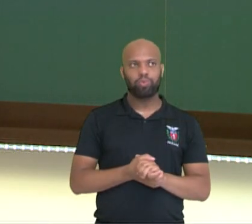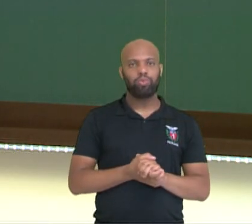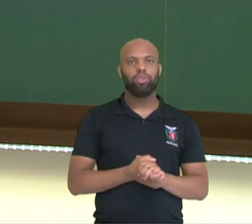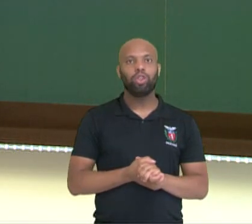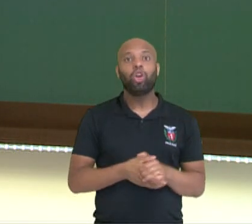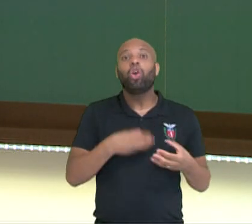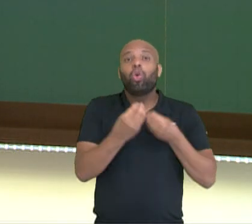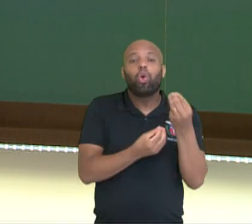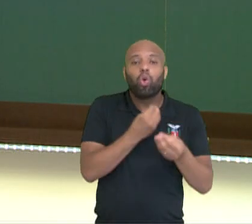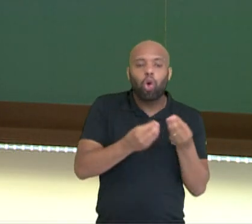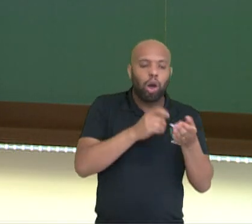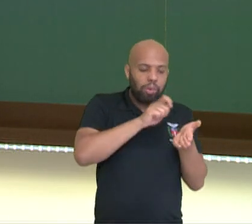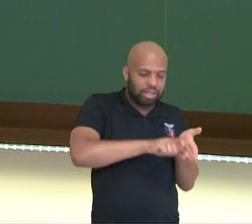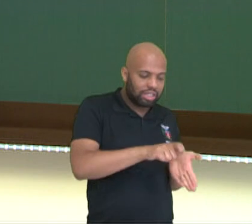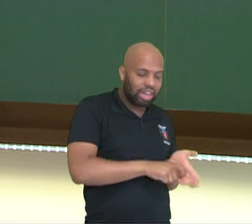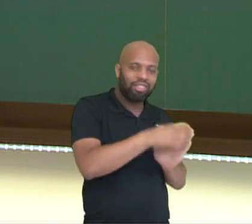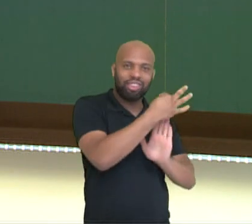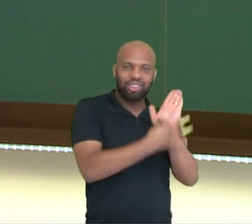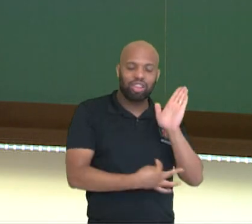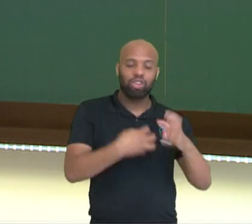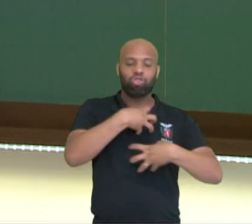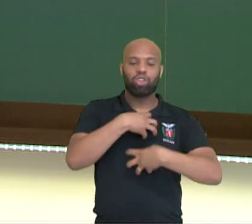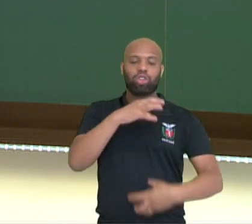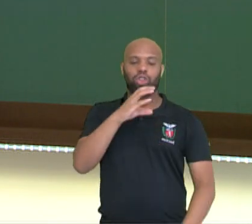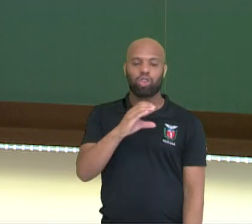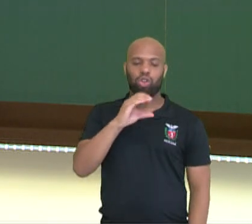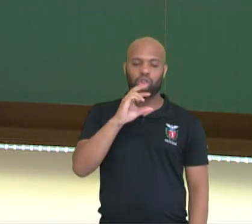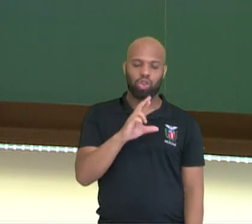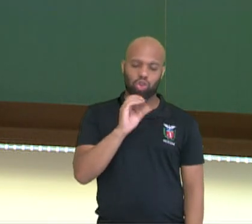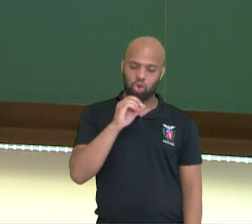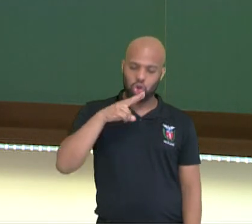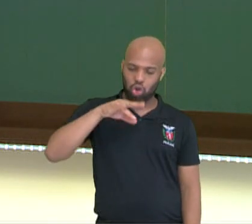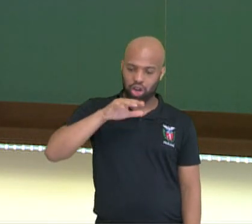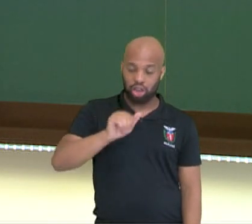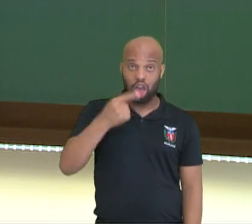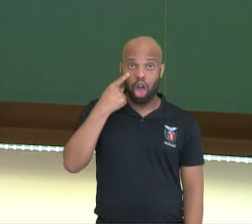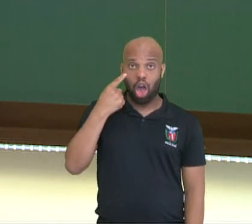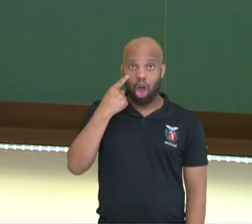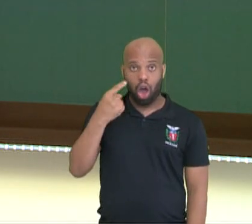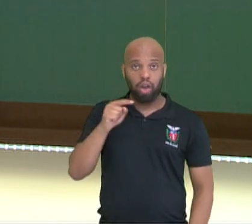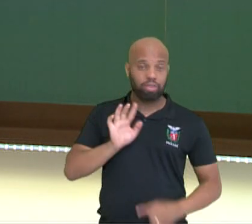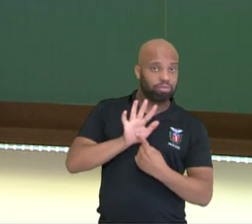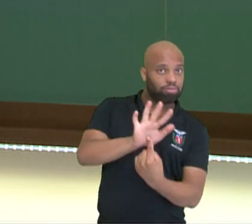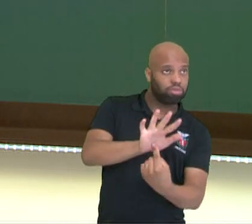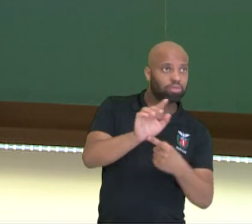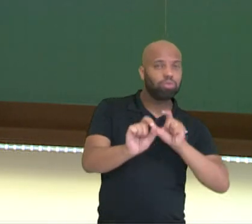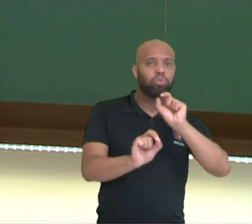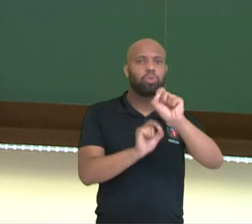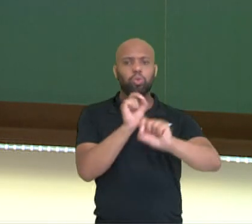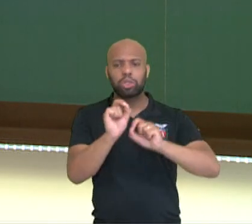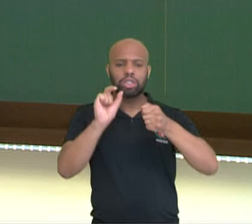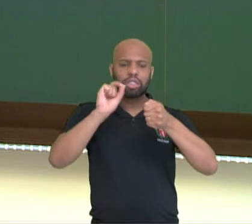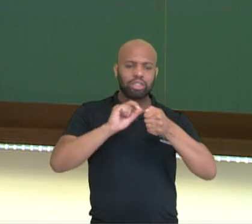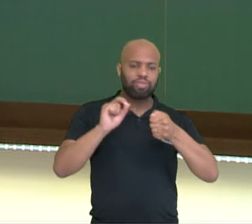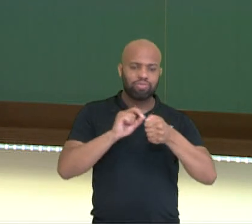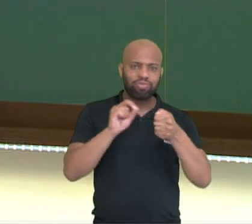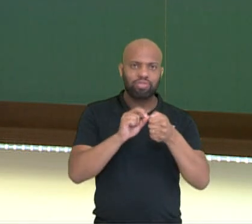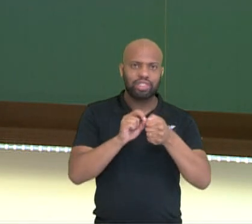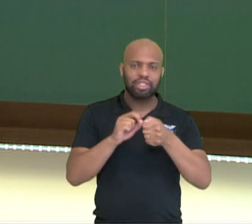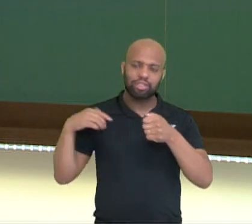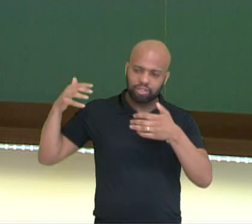para vocês. Veja como termina essa crônica, então, que a gente está usando como exemplo.